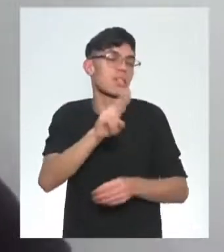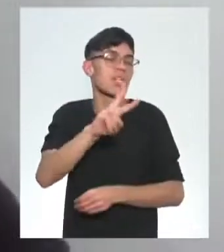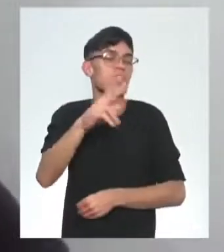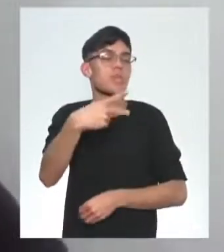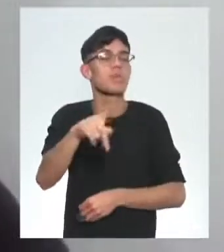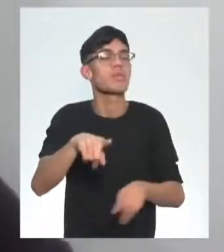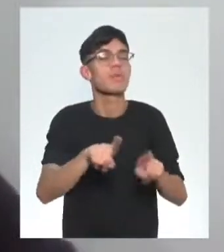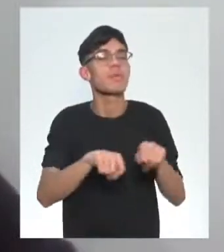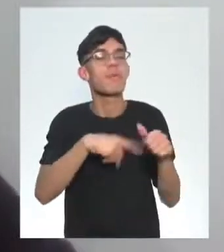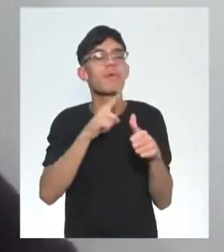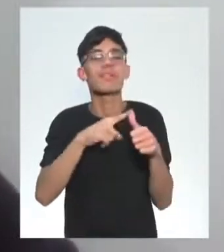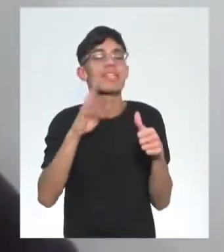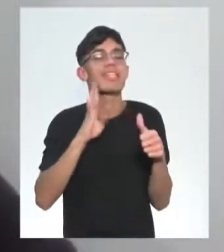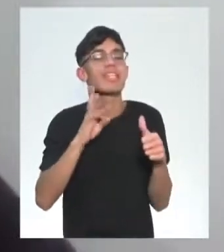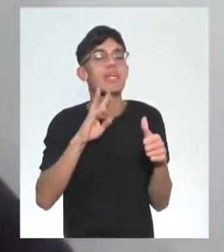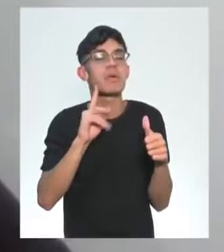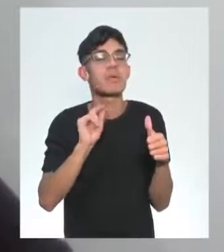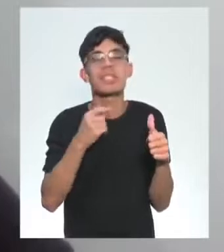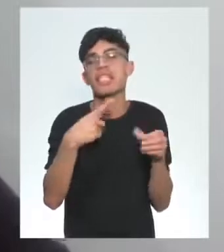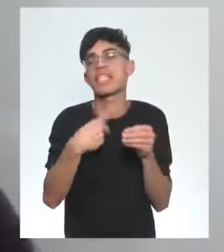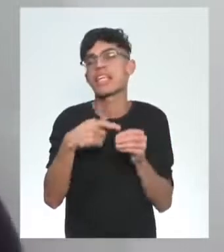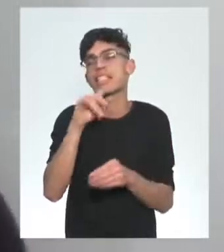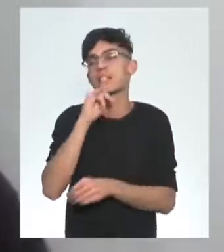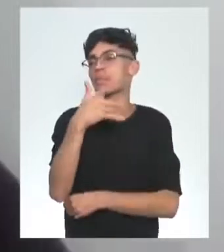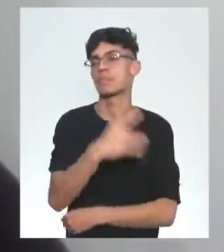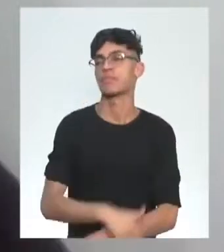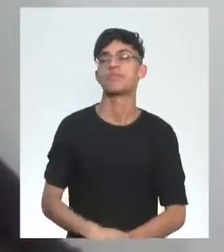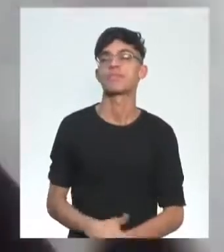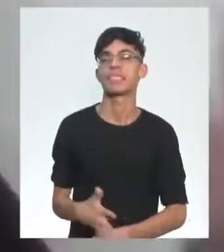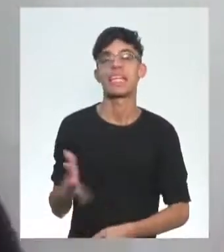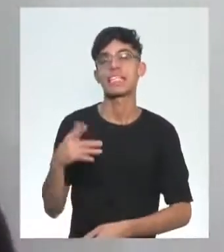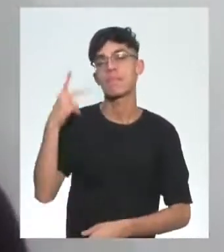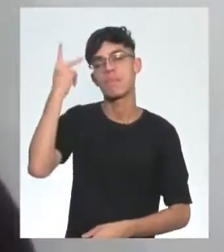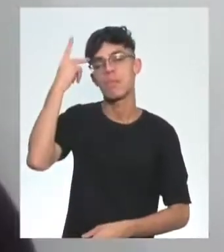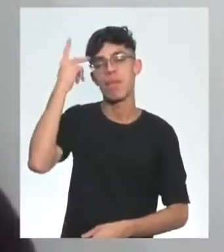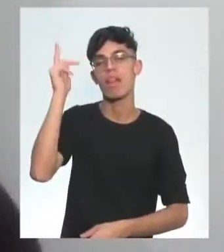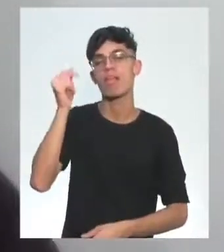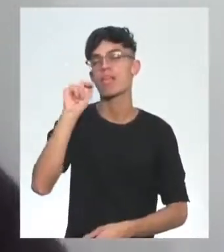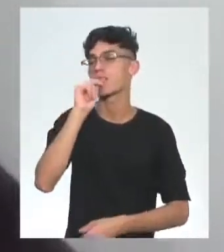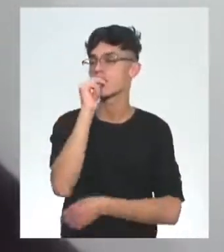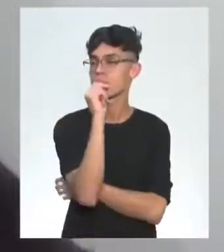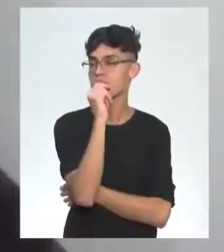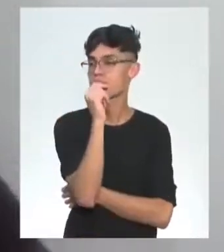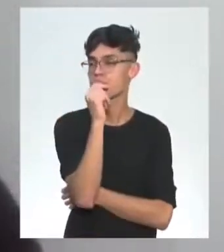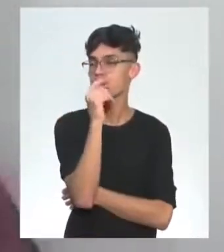dessa cidade, por exemplo, sei lá, São Paulo,